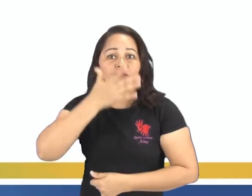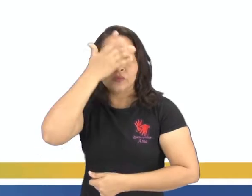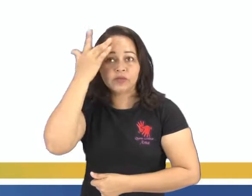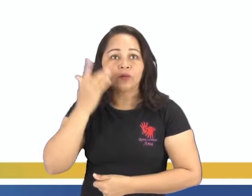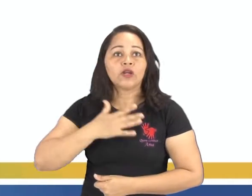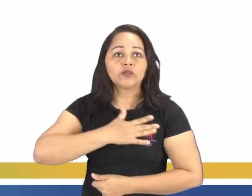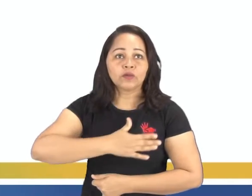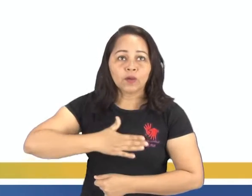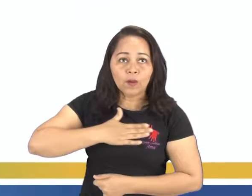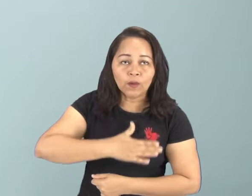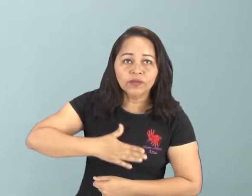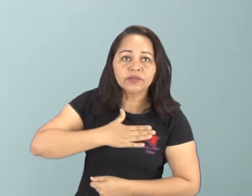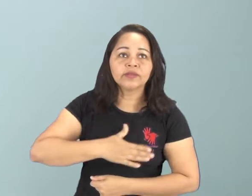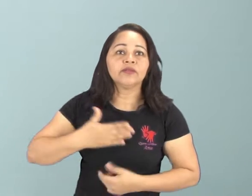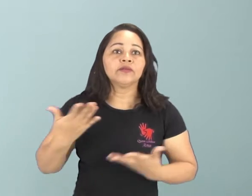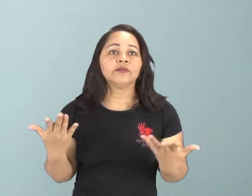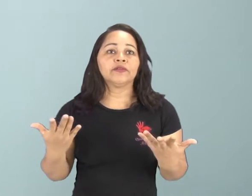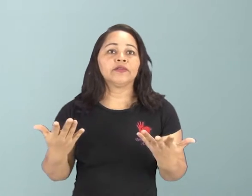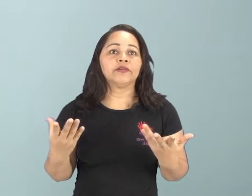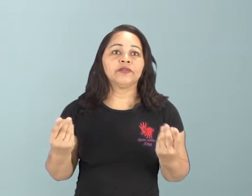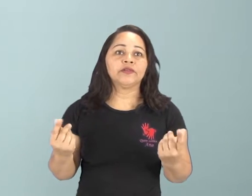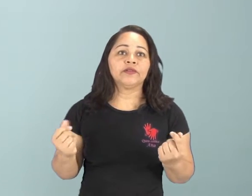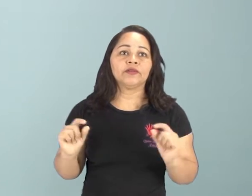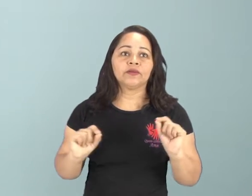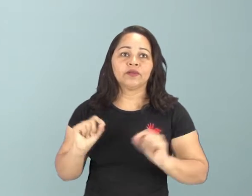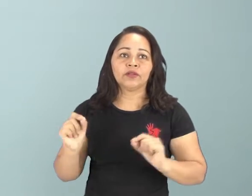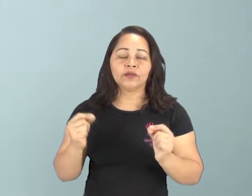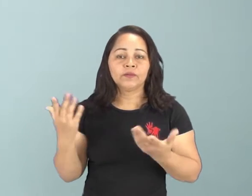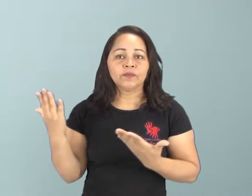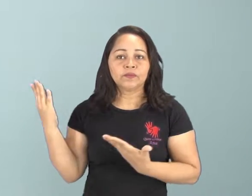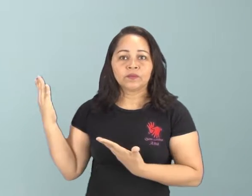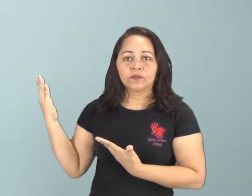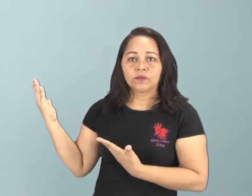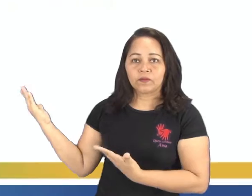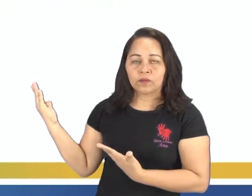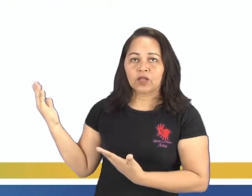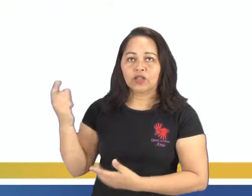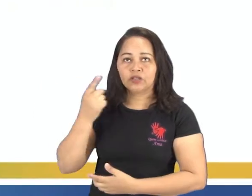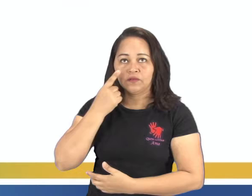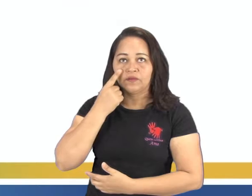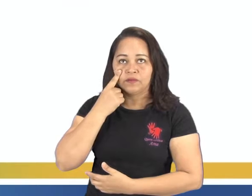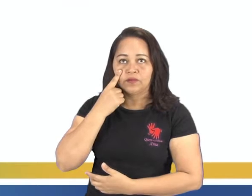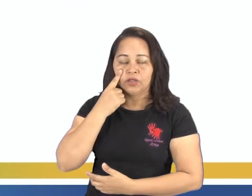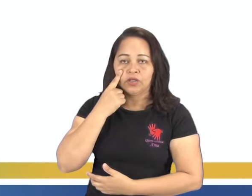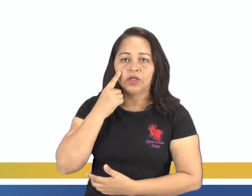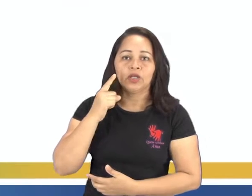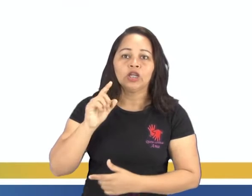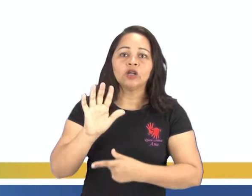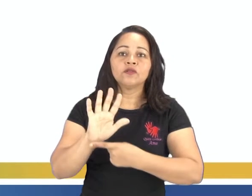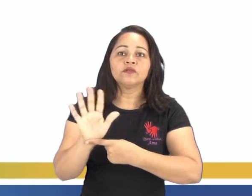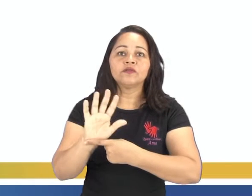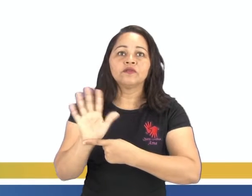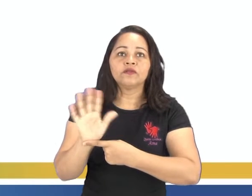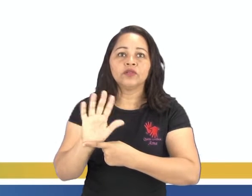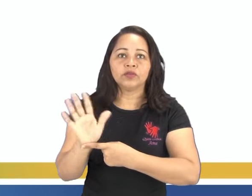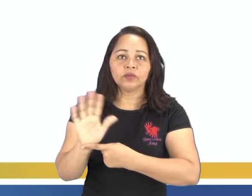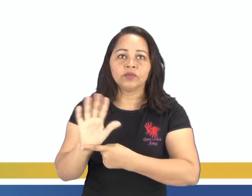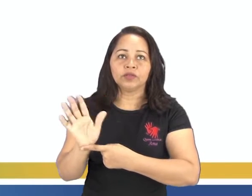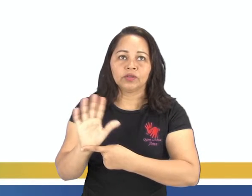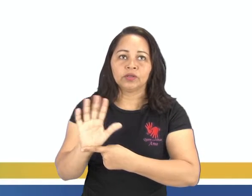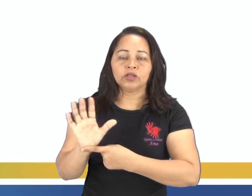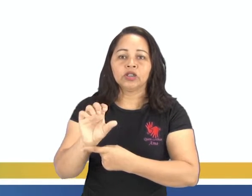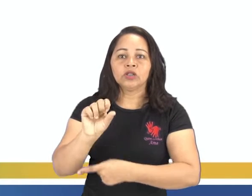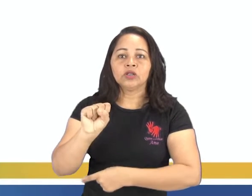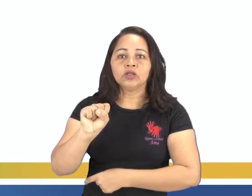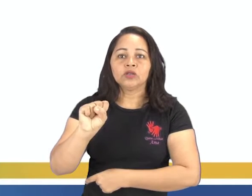espaço, E nós temos aí na imagem a fotografia do filme